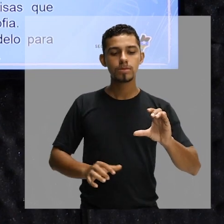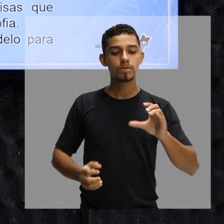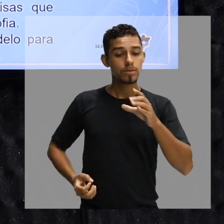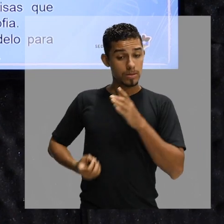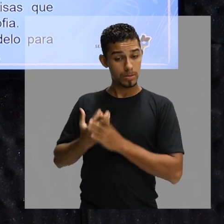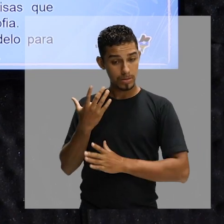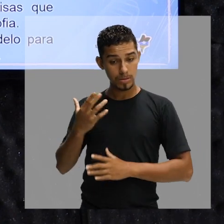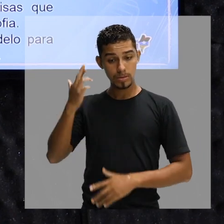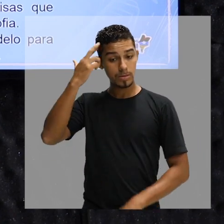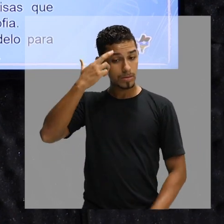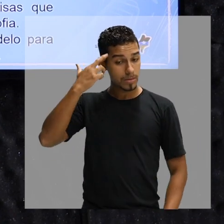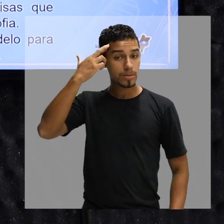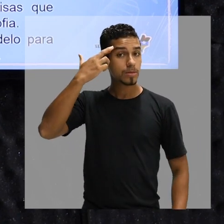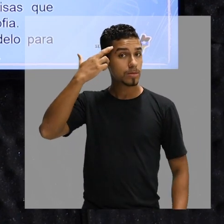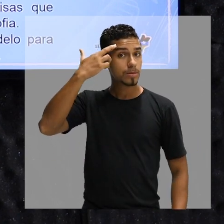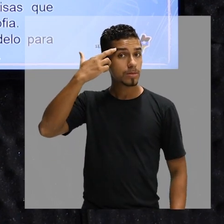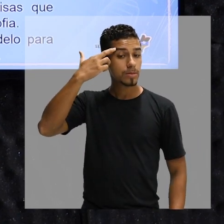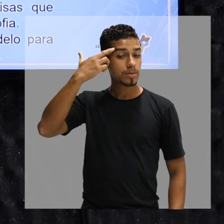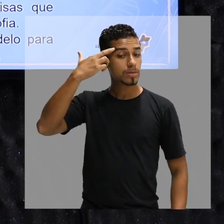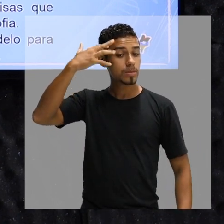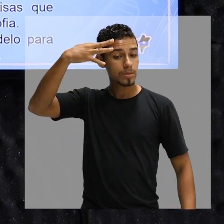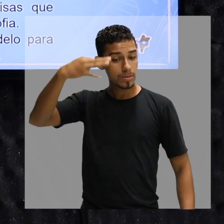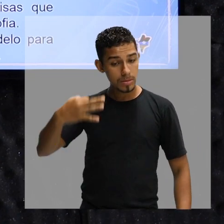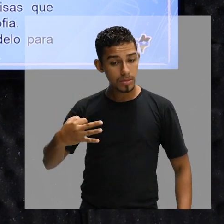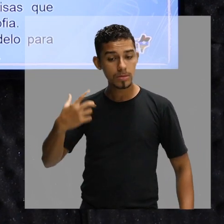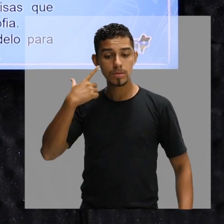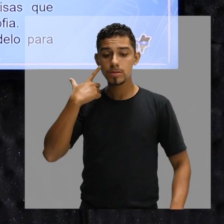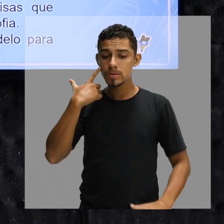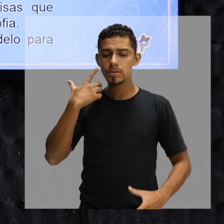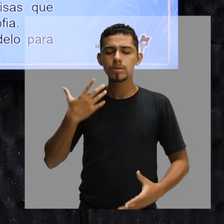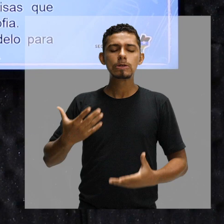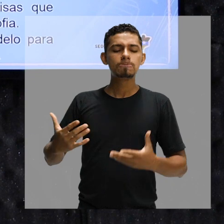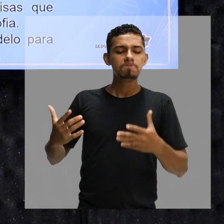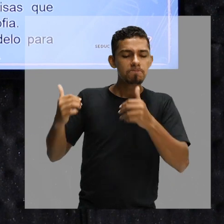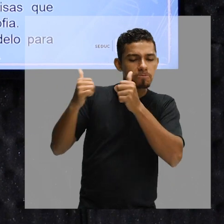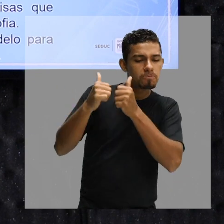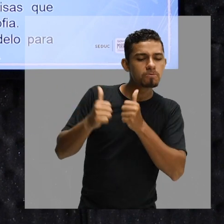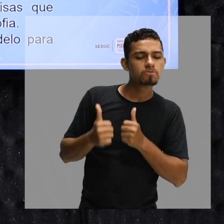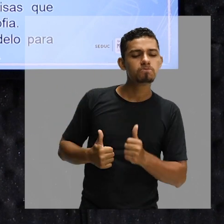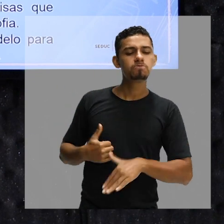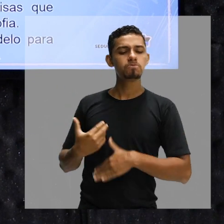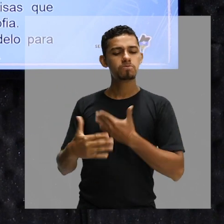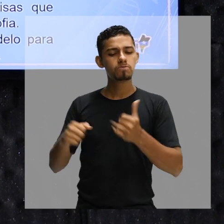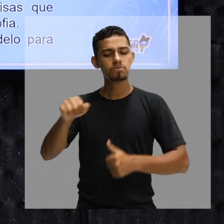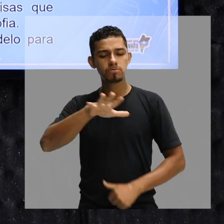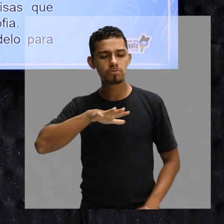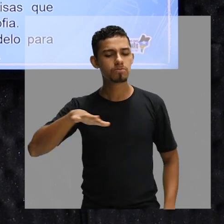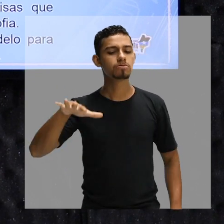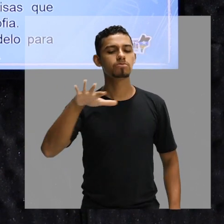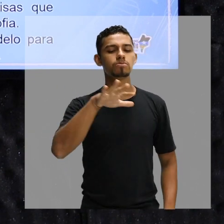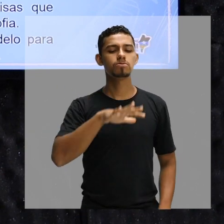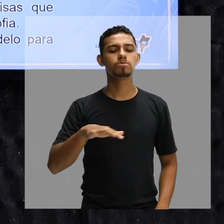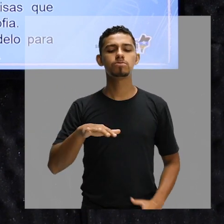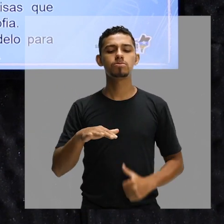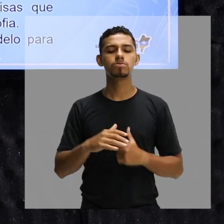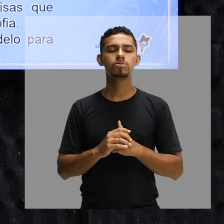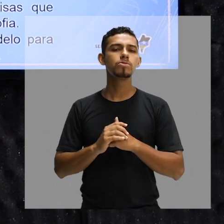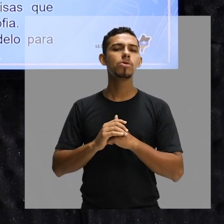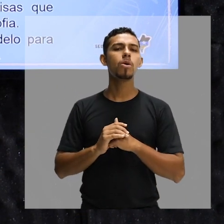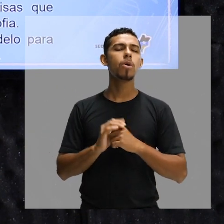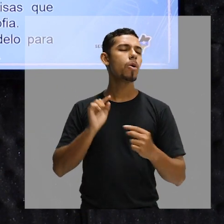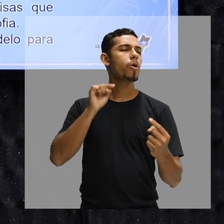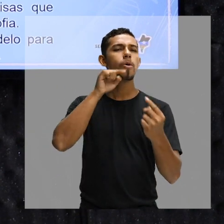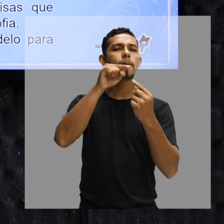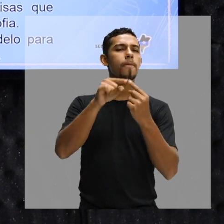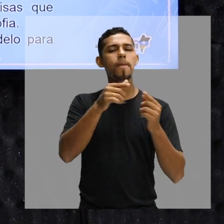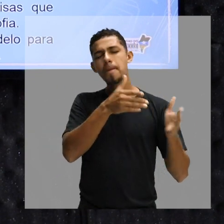de modelo para as outras áreas do saber que almejam o progresso. Olha a leveza dessa alternativa. Perceba que a letra A e a letra